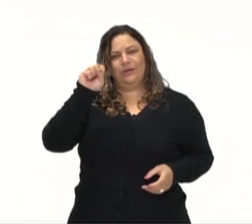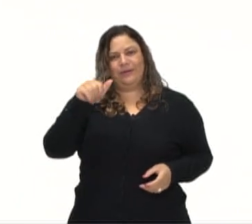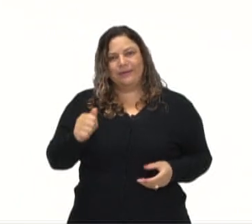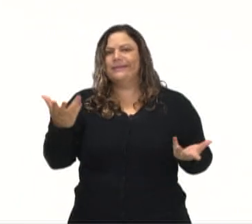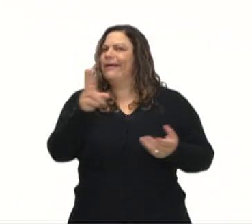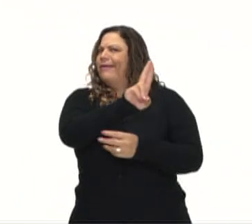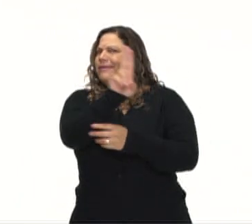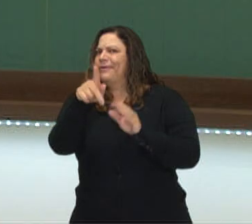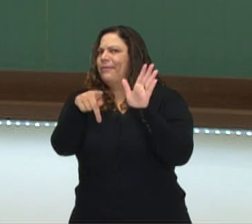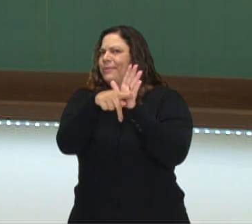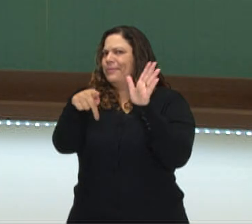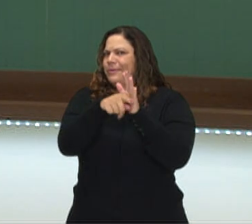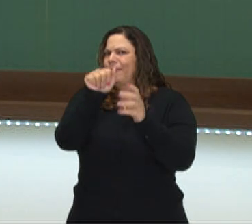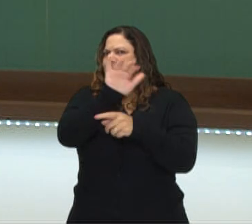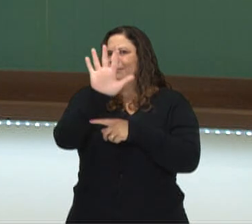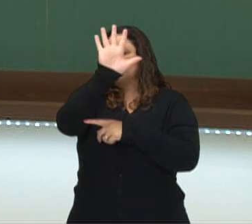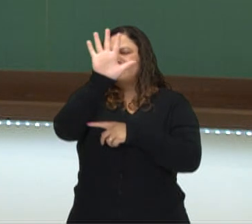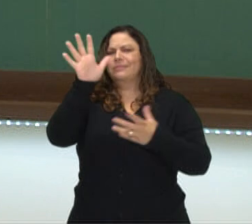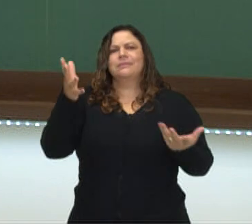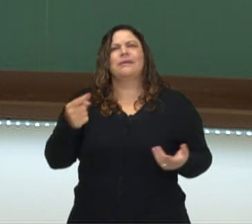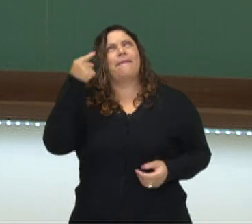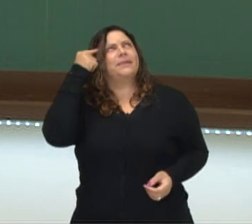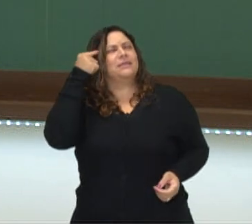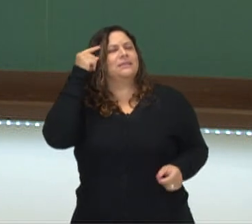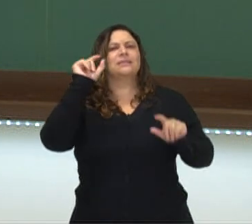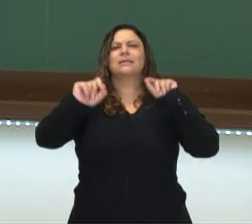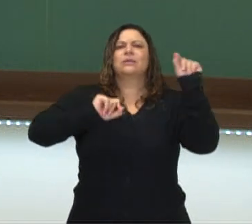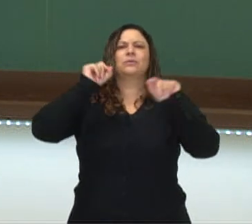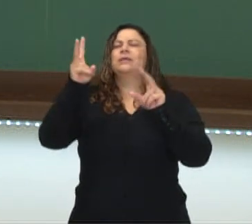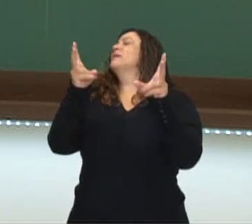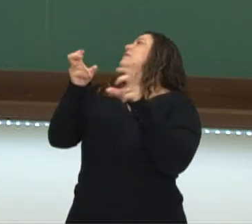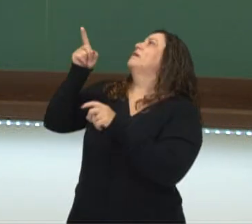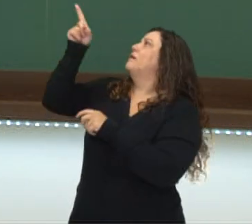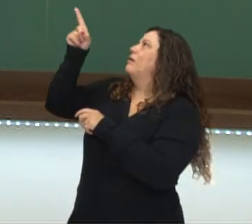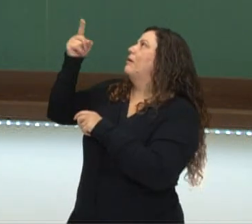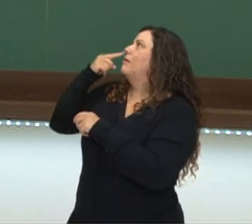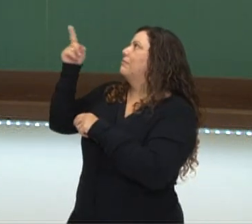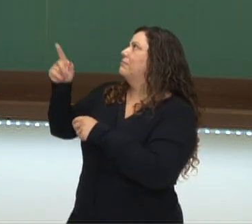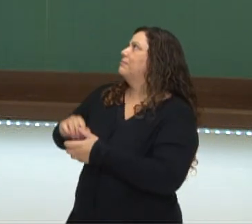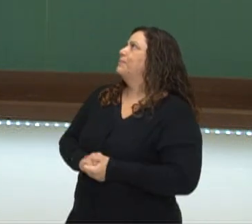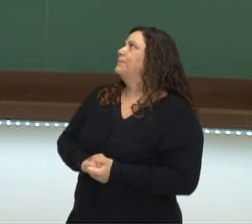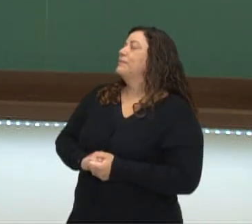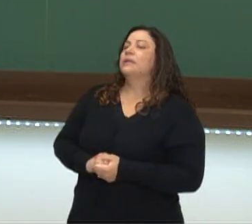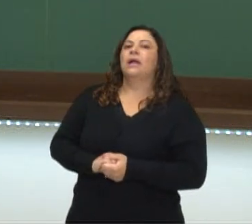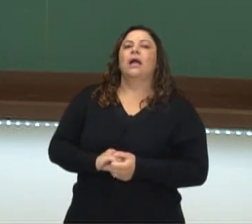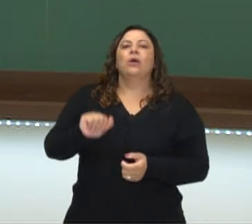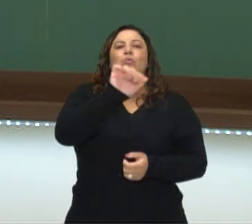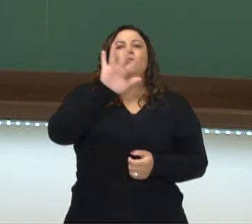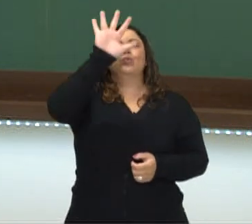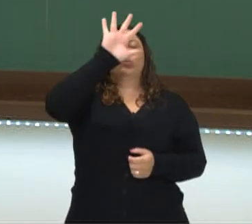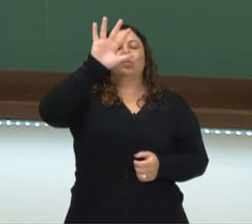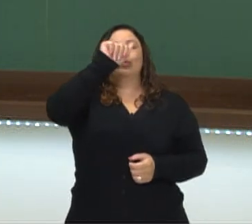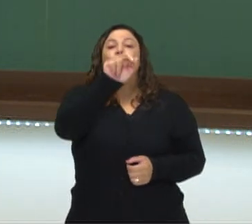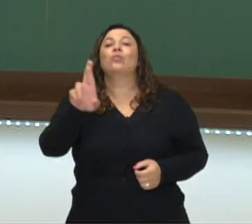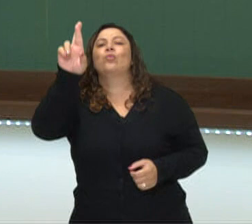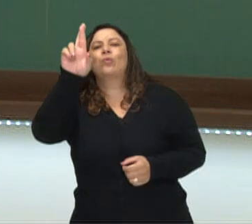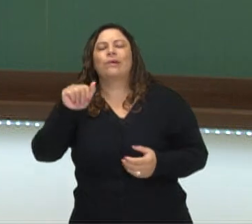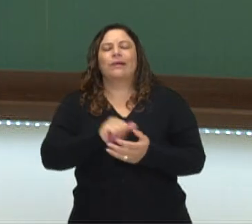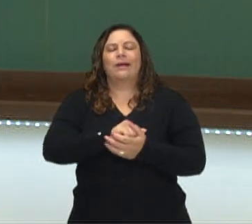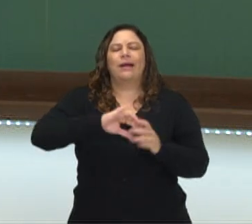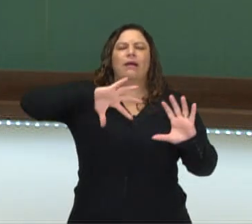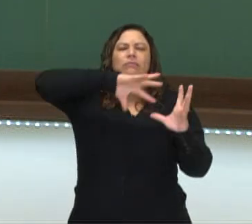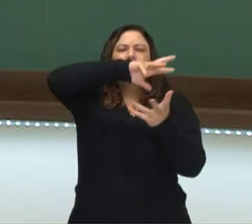substâncias vão se derreter, vão se envolver, se misturar e depois elas vão voltar no seu estado original numa